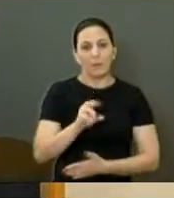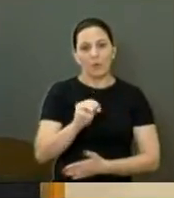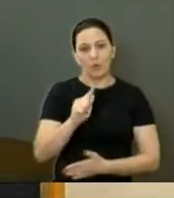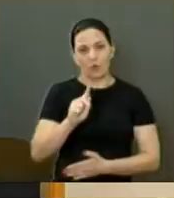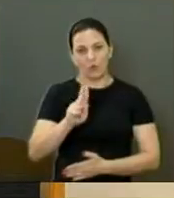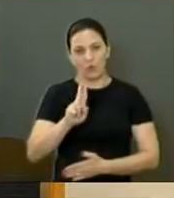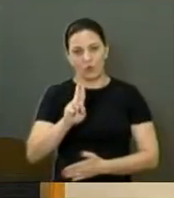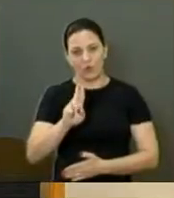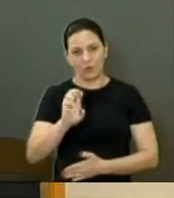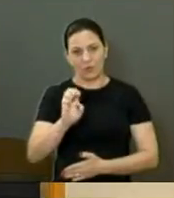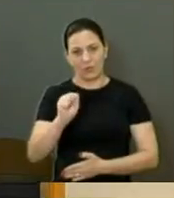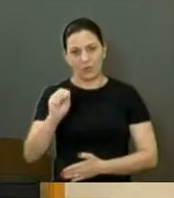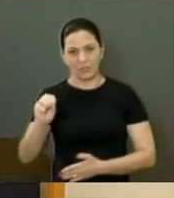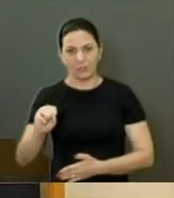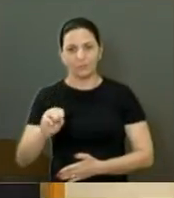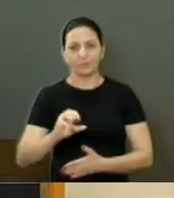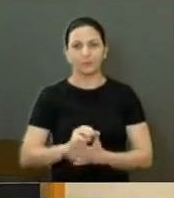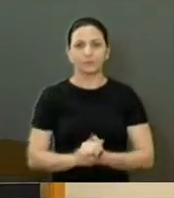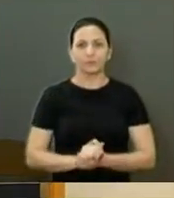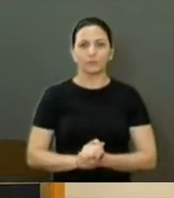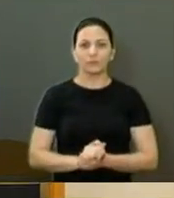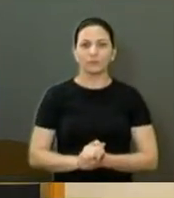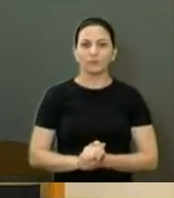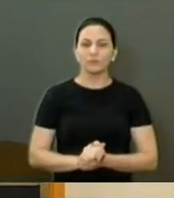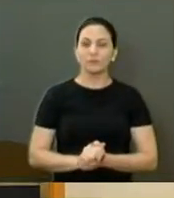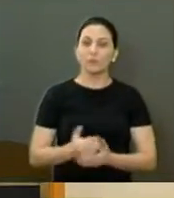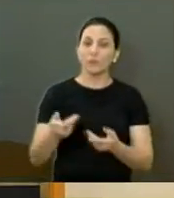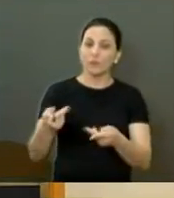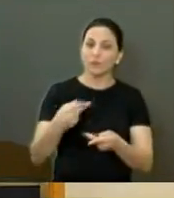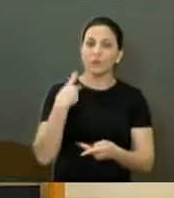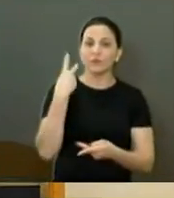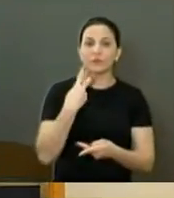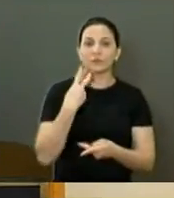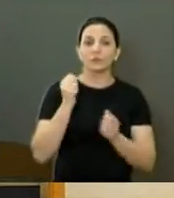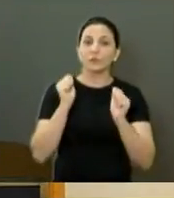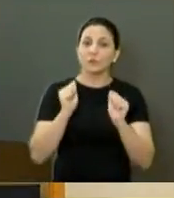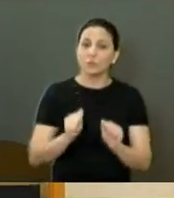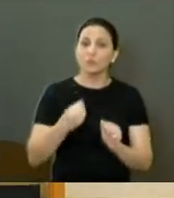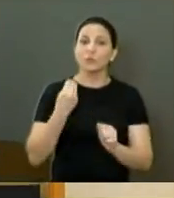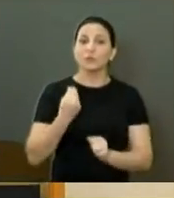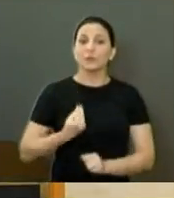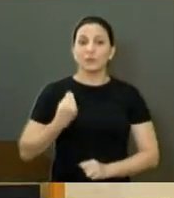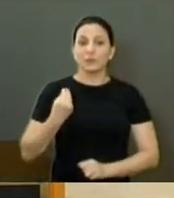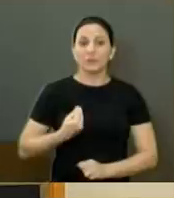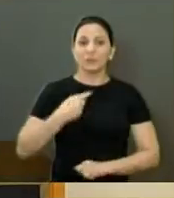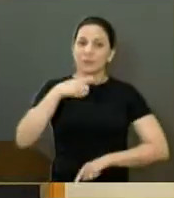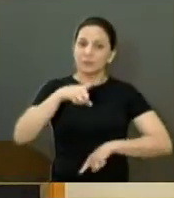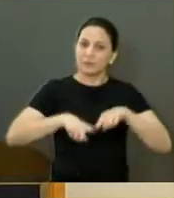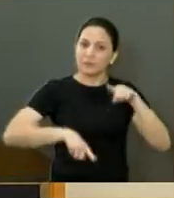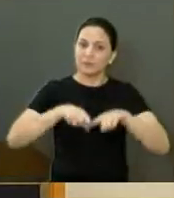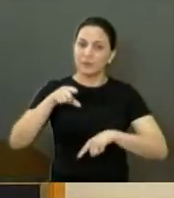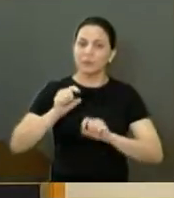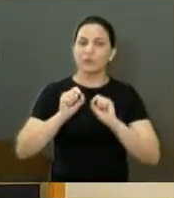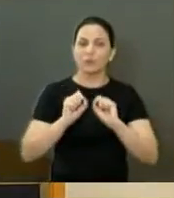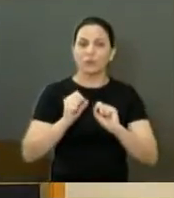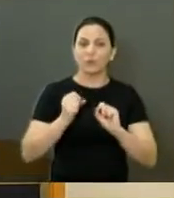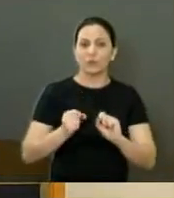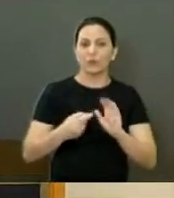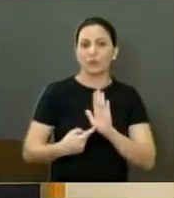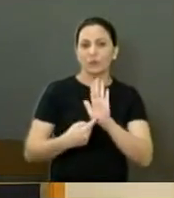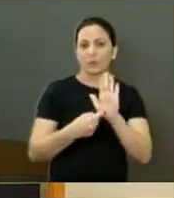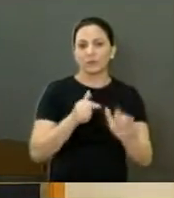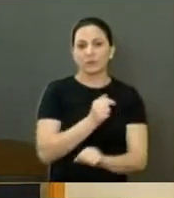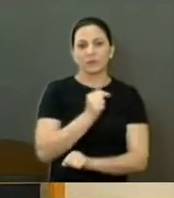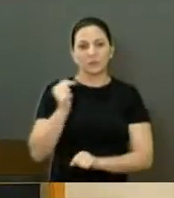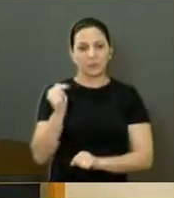todos, também os nossos vereadores, que vocês pudessem participar de algumas ações que vão marcar essa